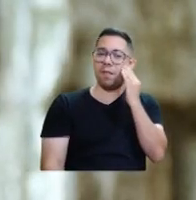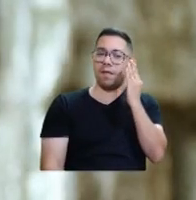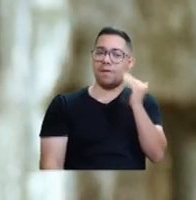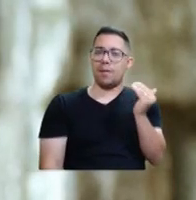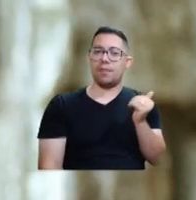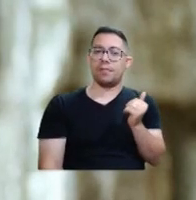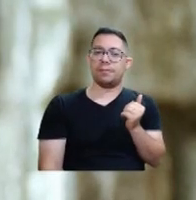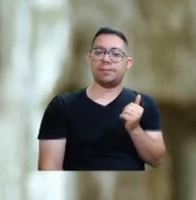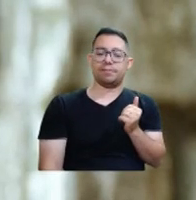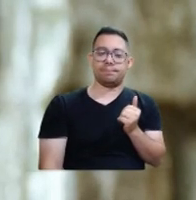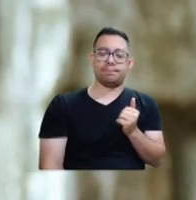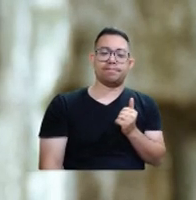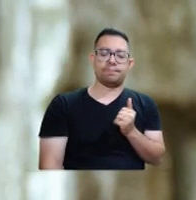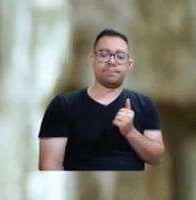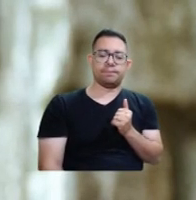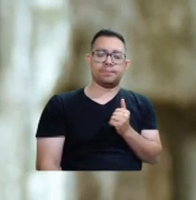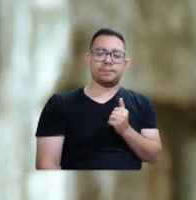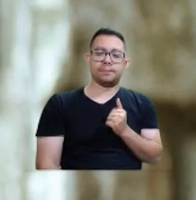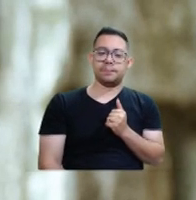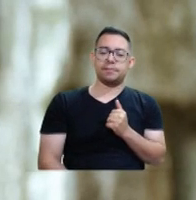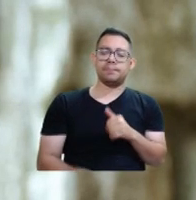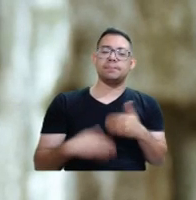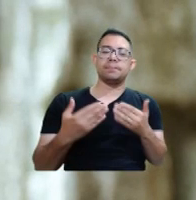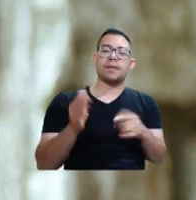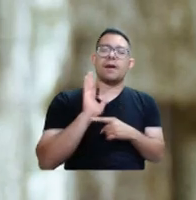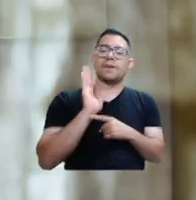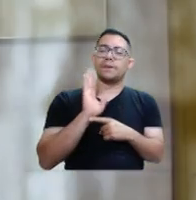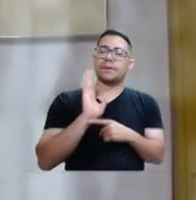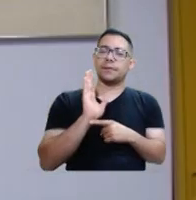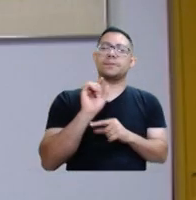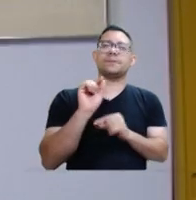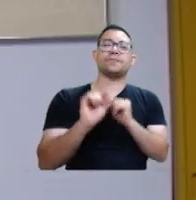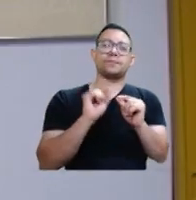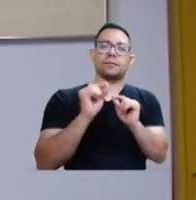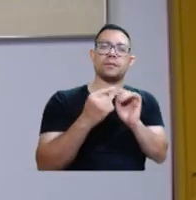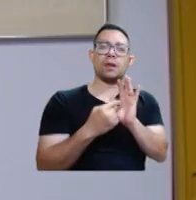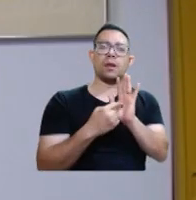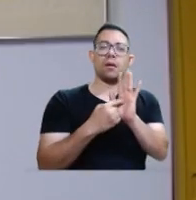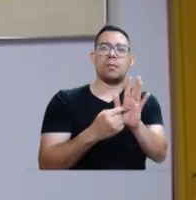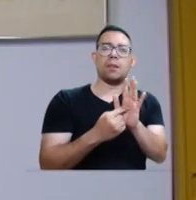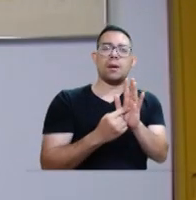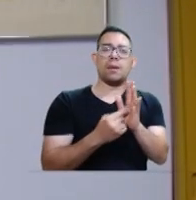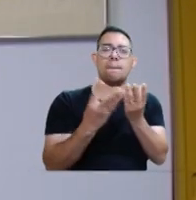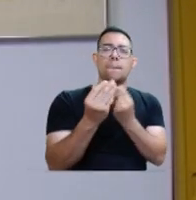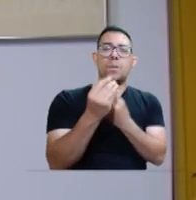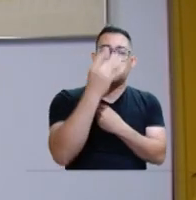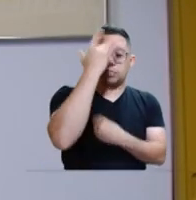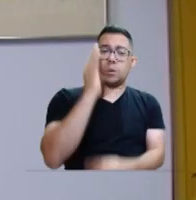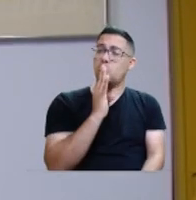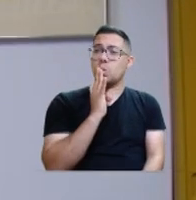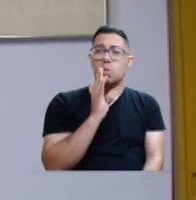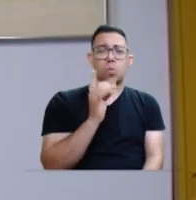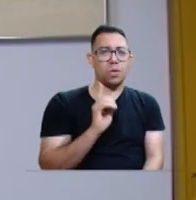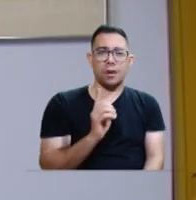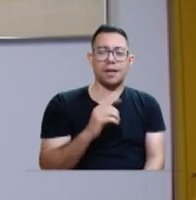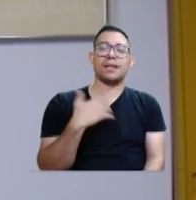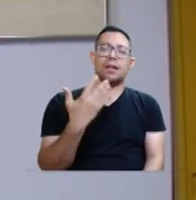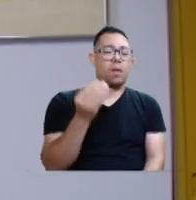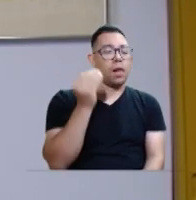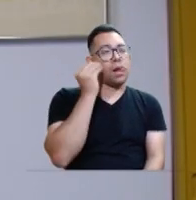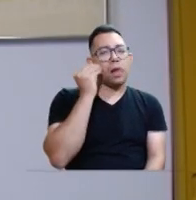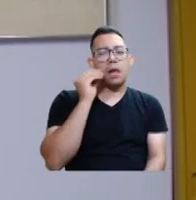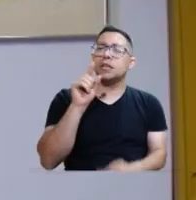tem filmes lá, né, da filmografia do Zé do Caixão, por exemplo, que é absolutamente